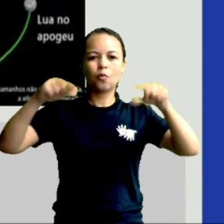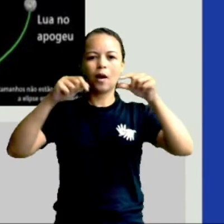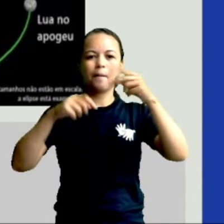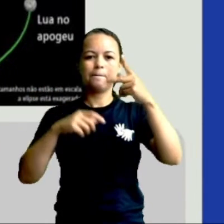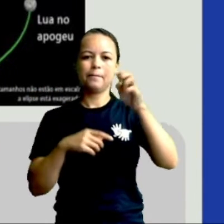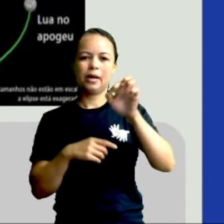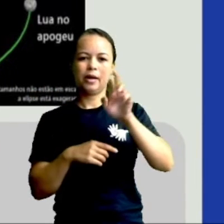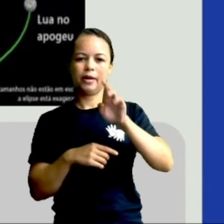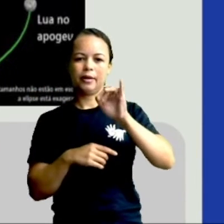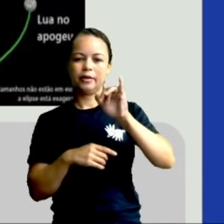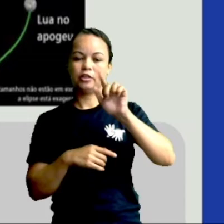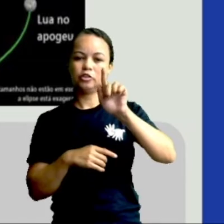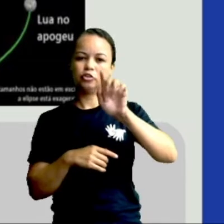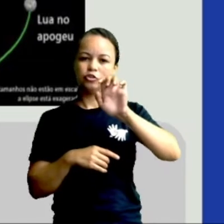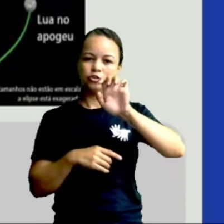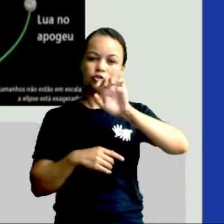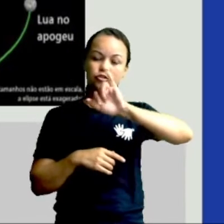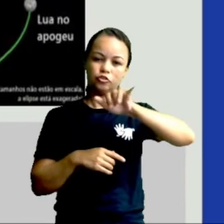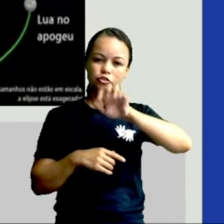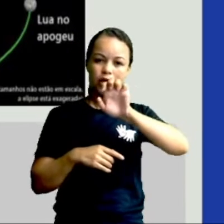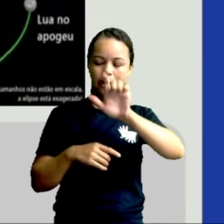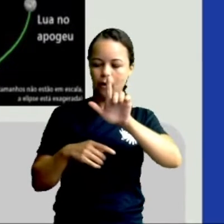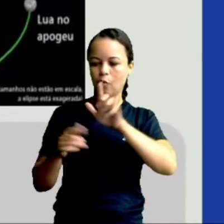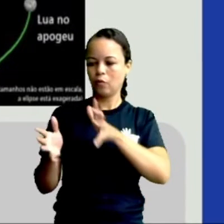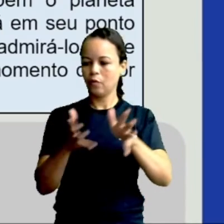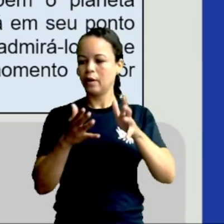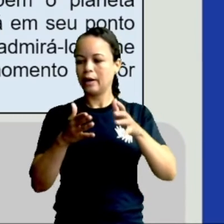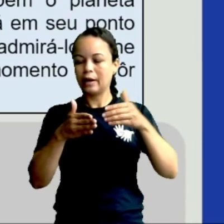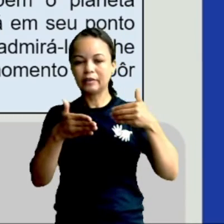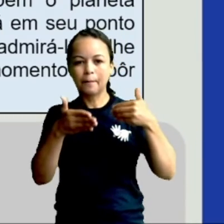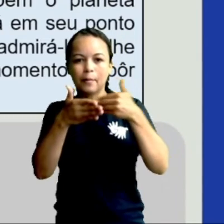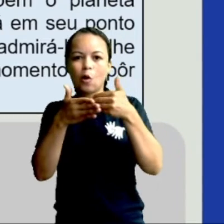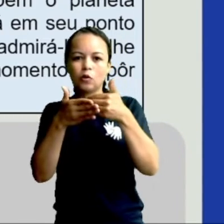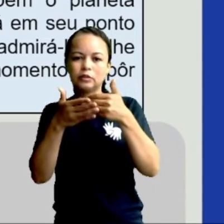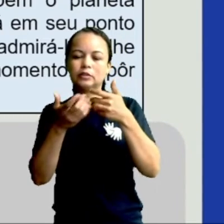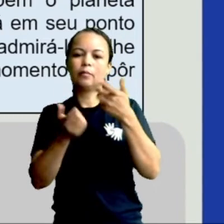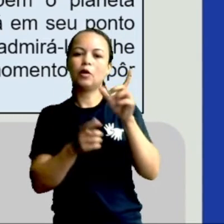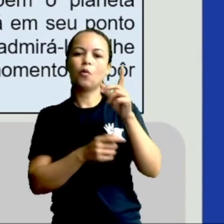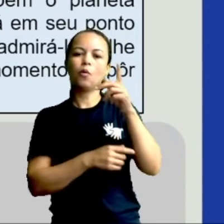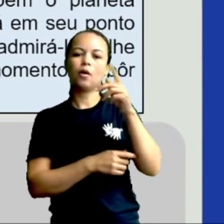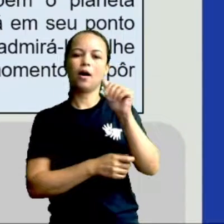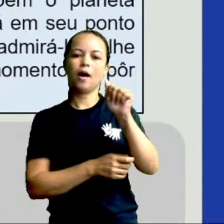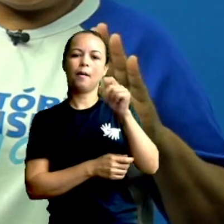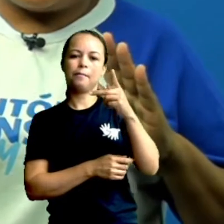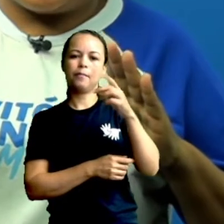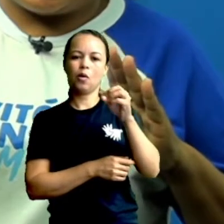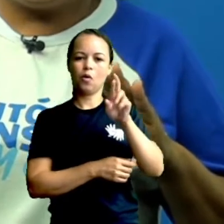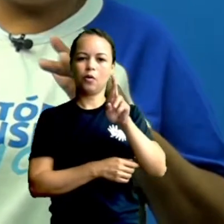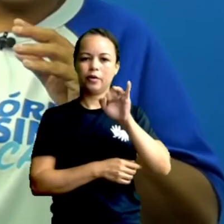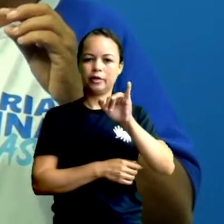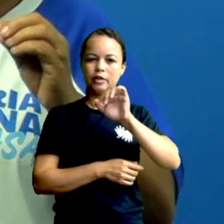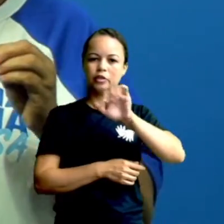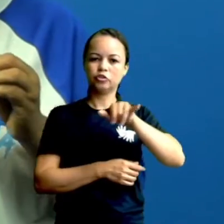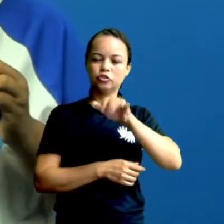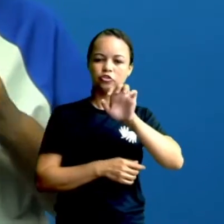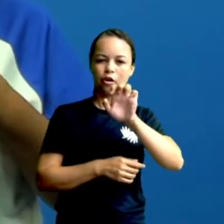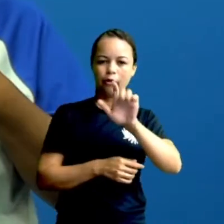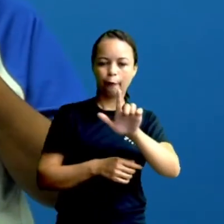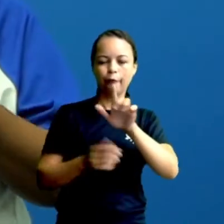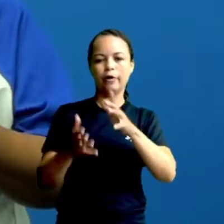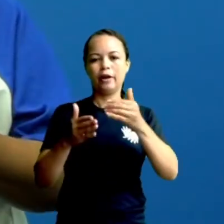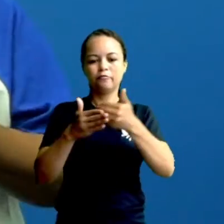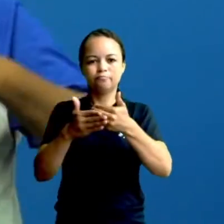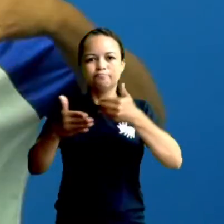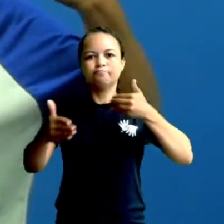E a Lua no apogeu, ela fica mais distante. Aí vejam só, olha para cá. Então agora, já